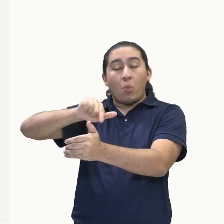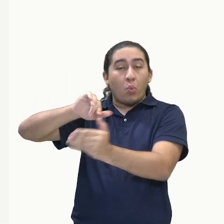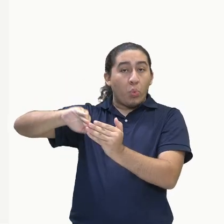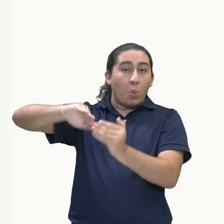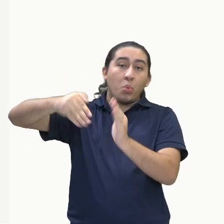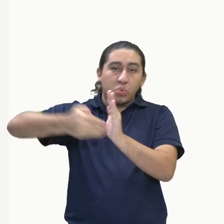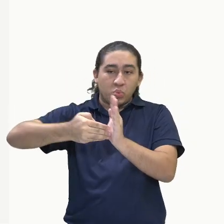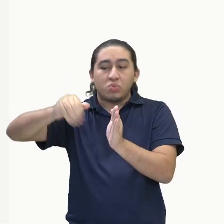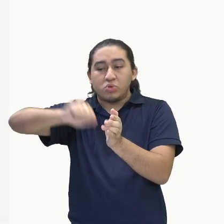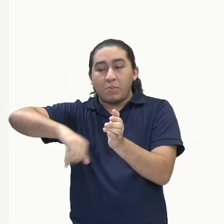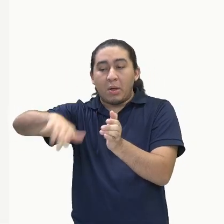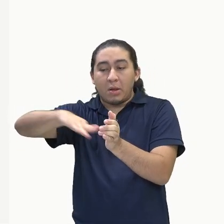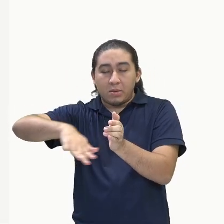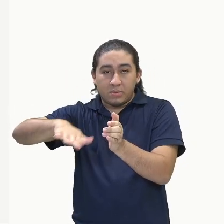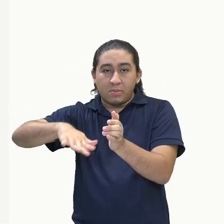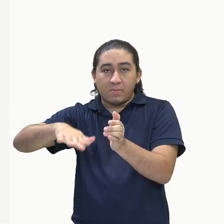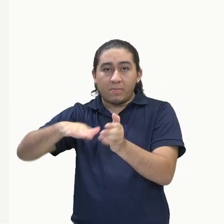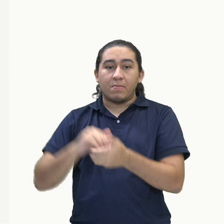amostral.